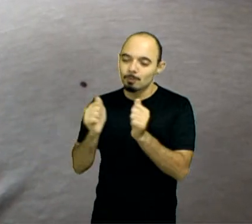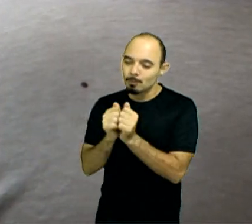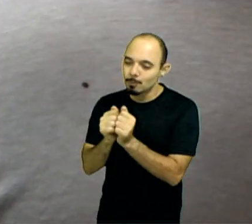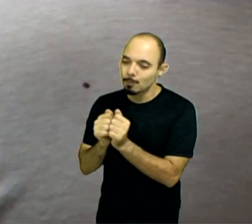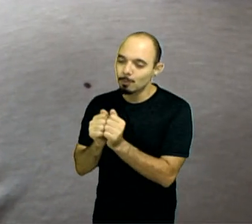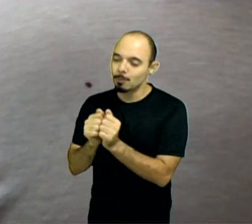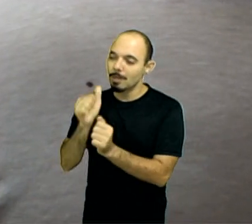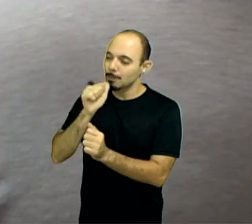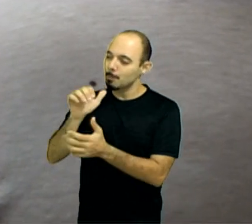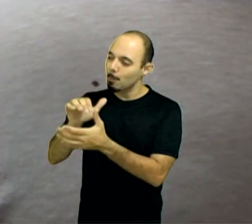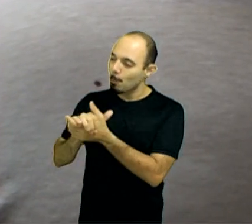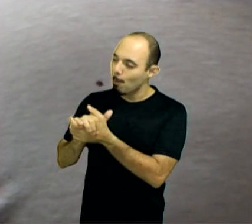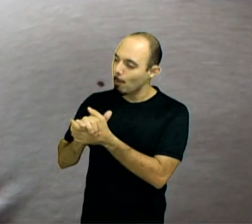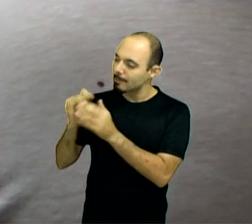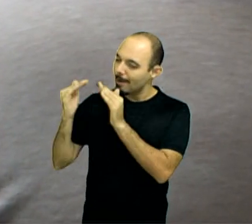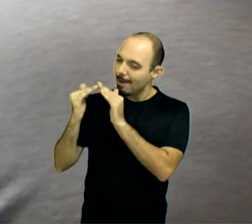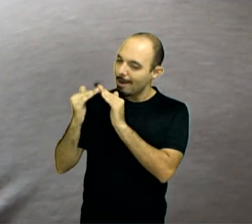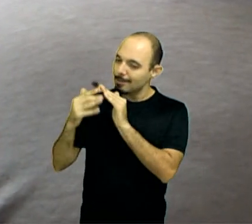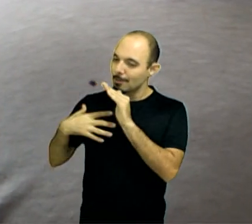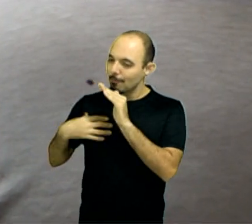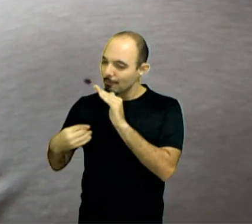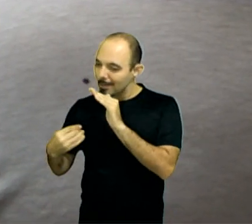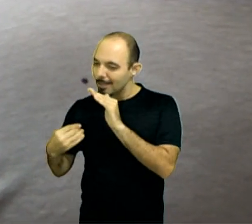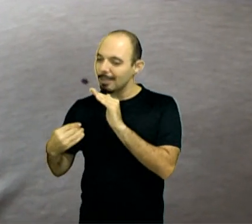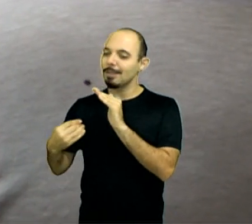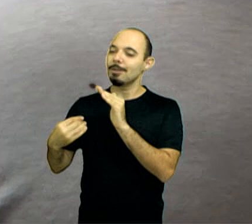homens que quando chegam em casa,